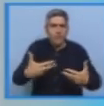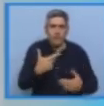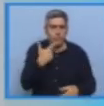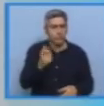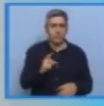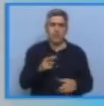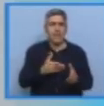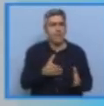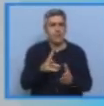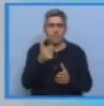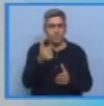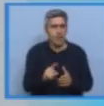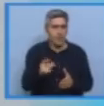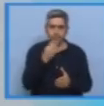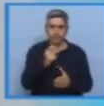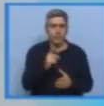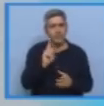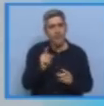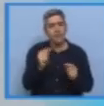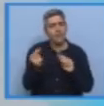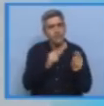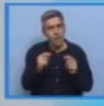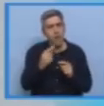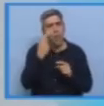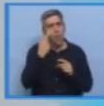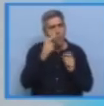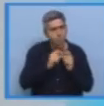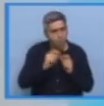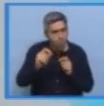é esse o caminho que, a meu ver, deve ser seguido. Deve ser um debate longo,